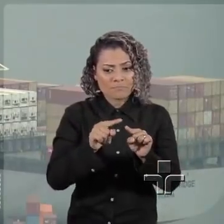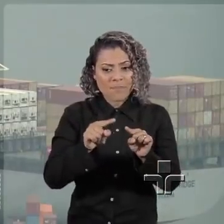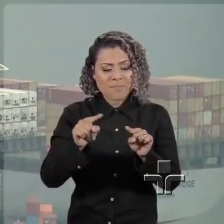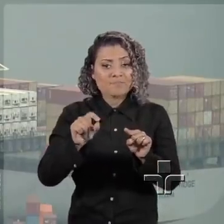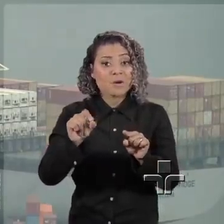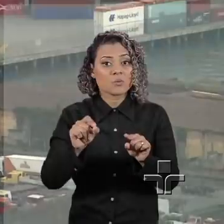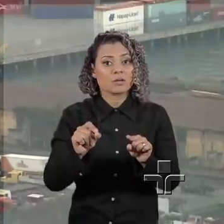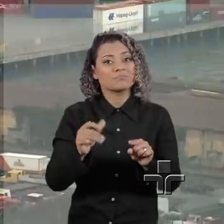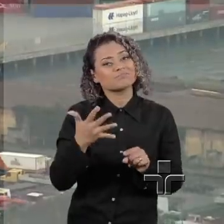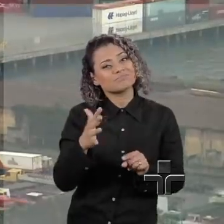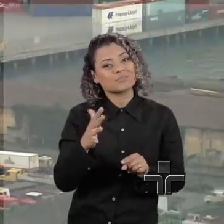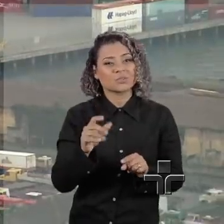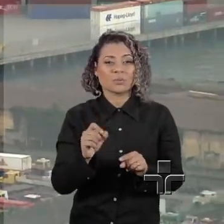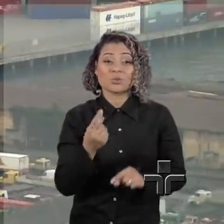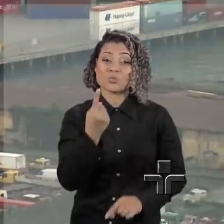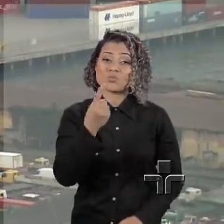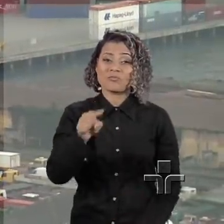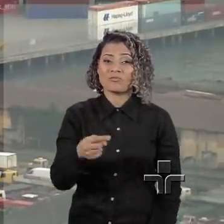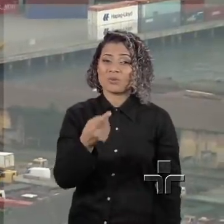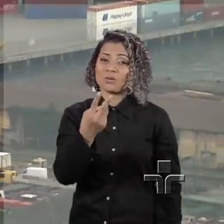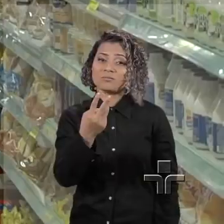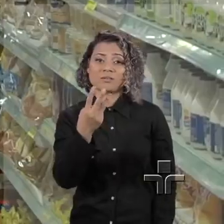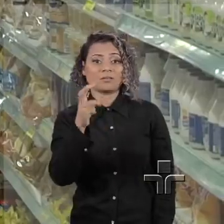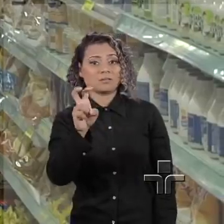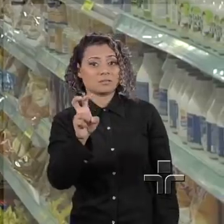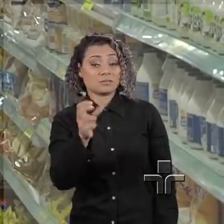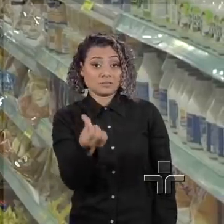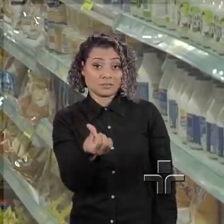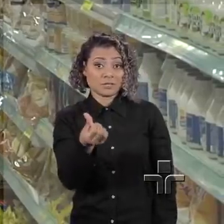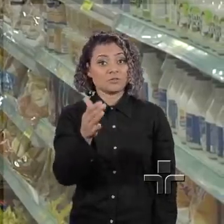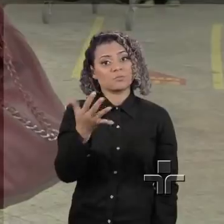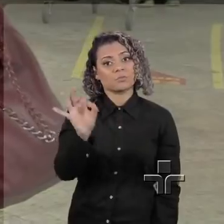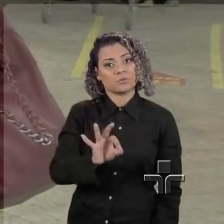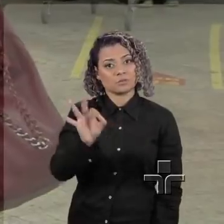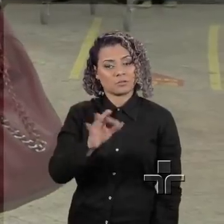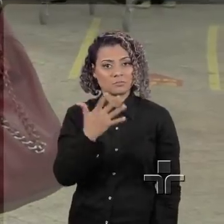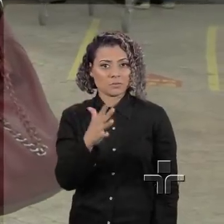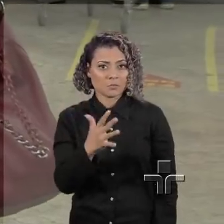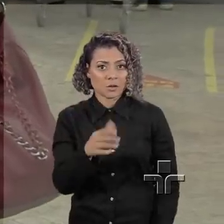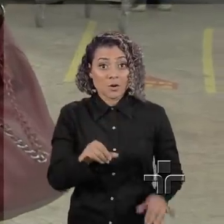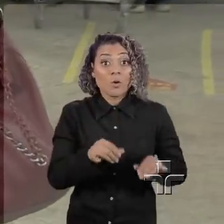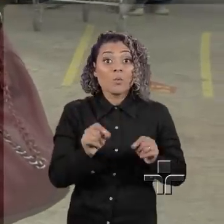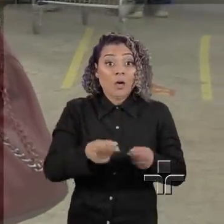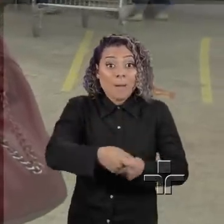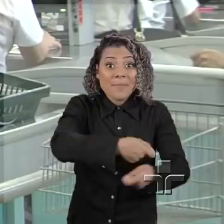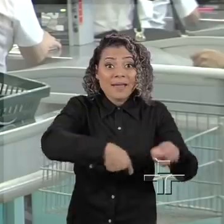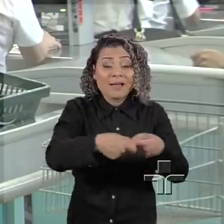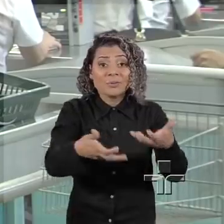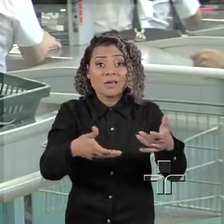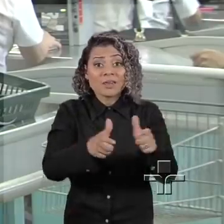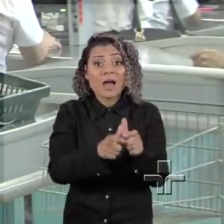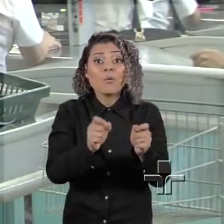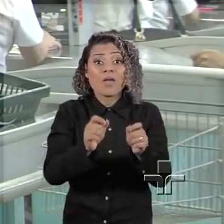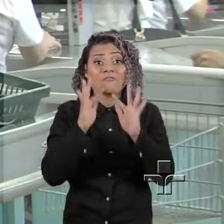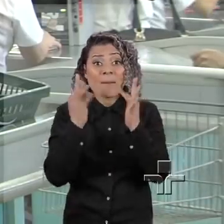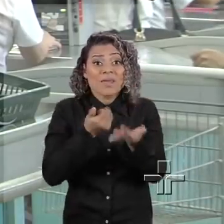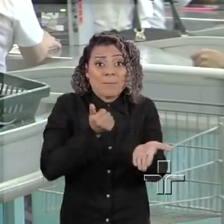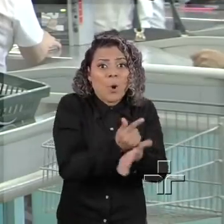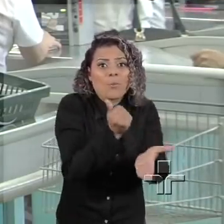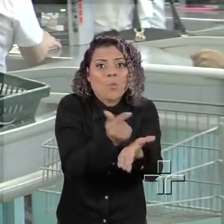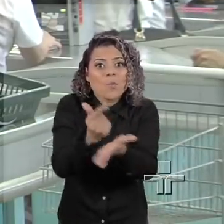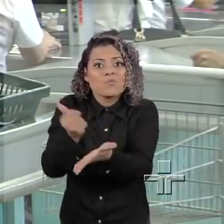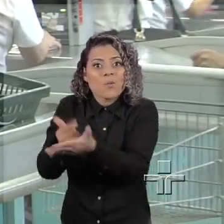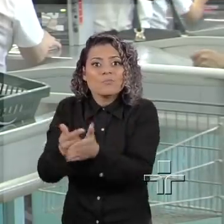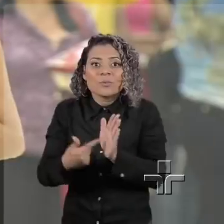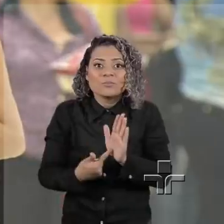índice termine um pouco acima de 1,30%. O mercado esperava uma retomada do consumo das famílias, que